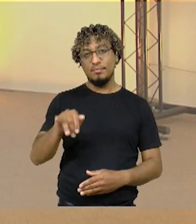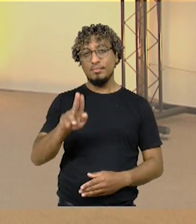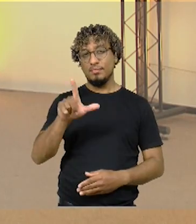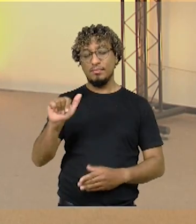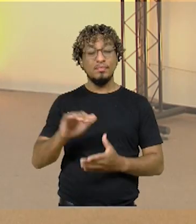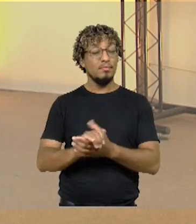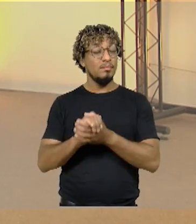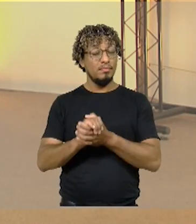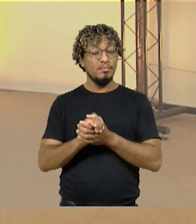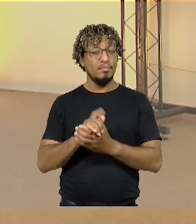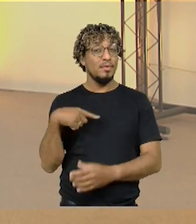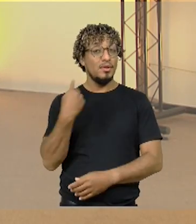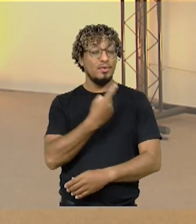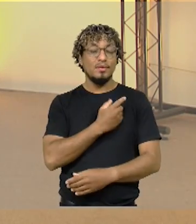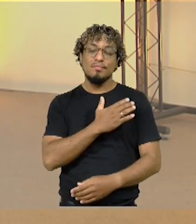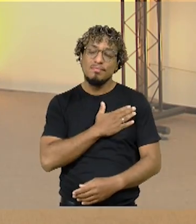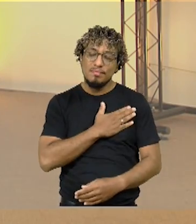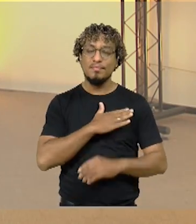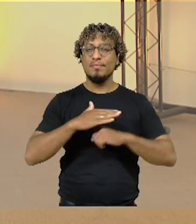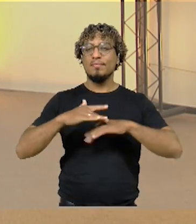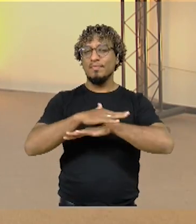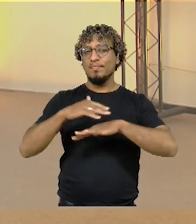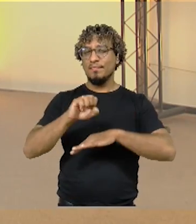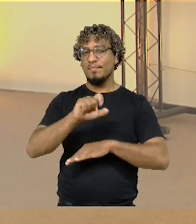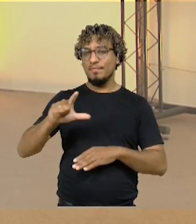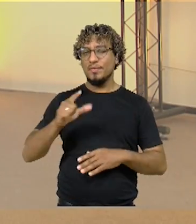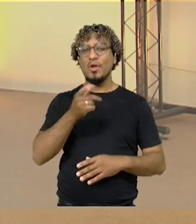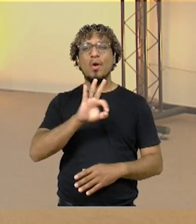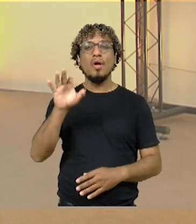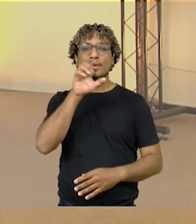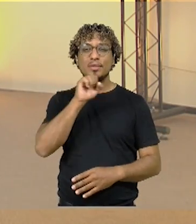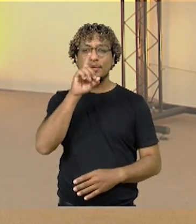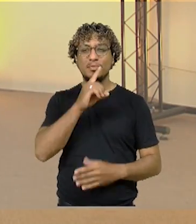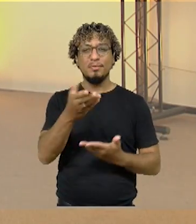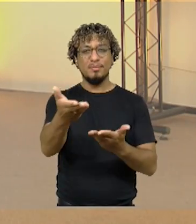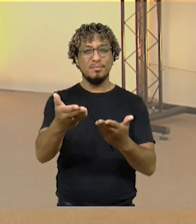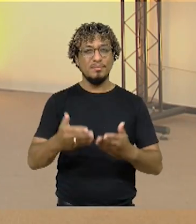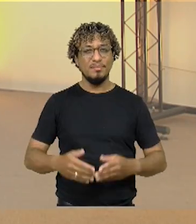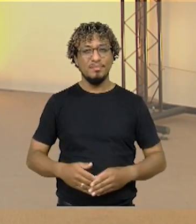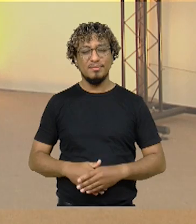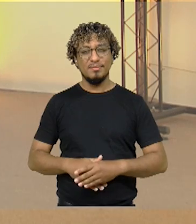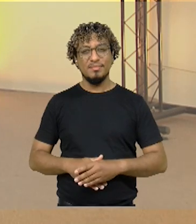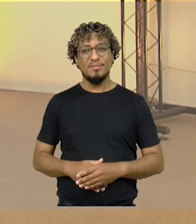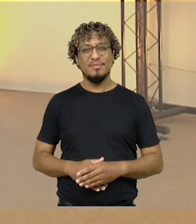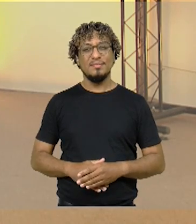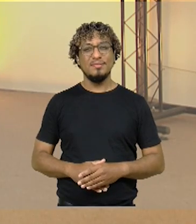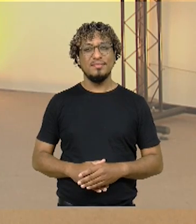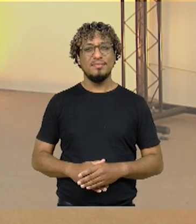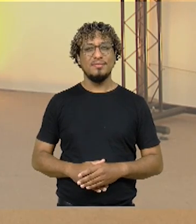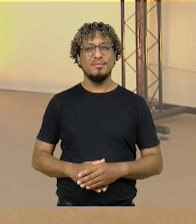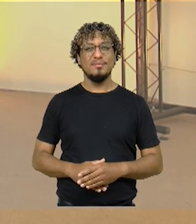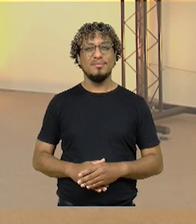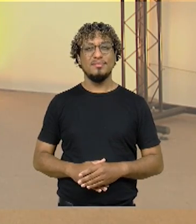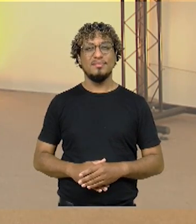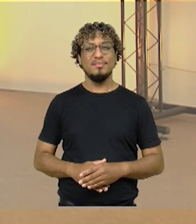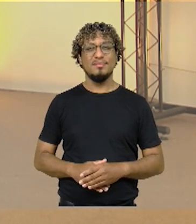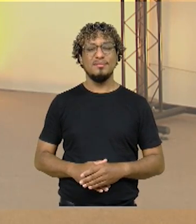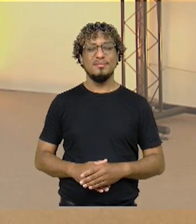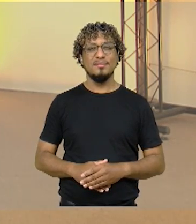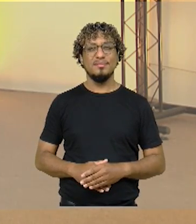A gente começa a agenda deste fim de semana com um retorno memorável. Hoje, o cantor maranhense